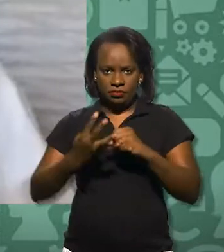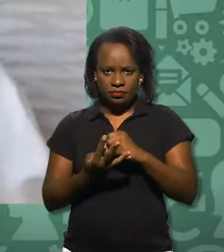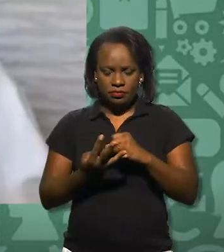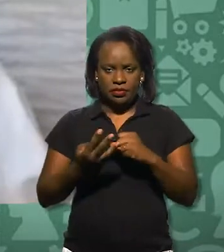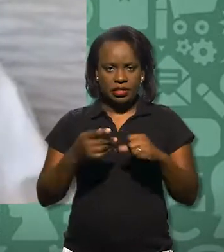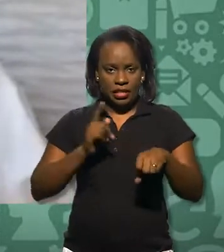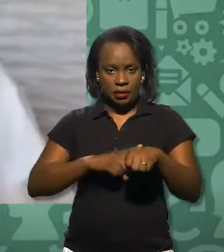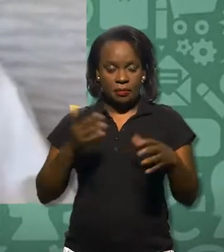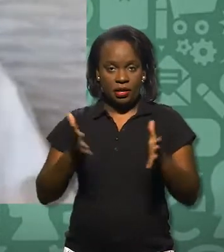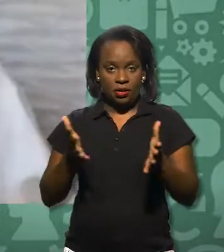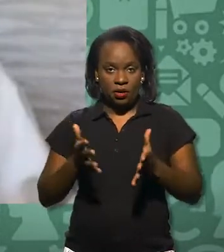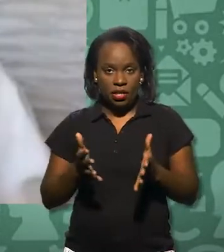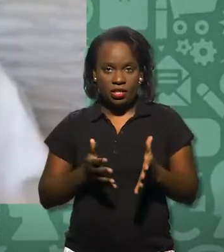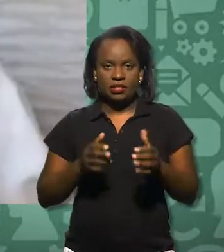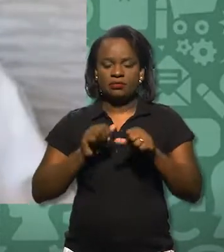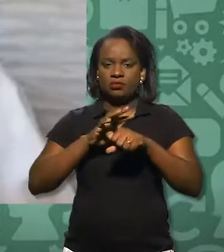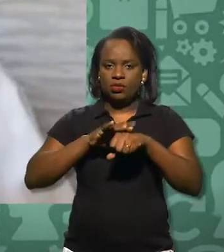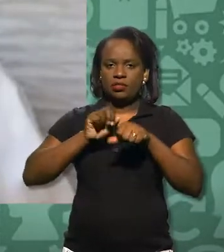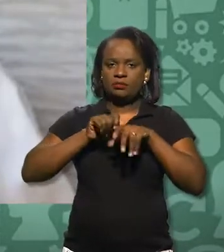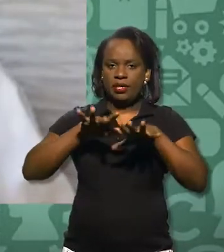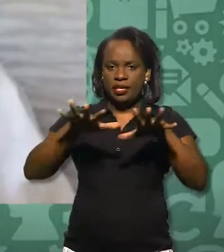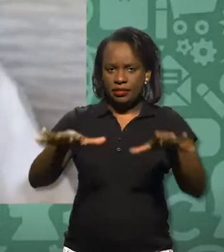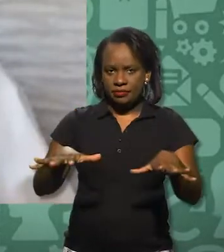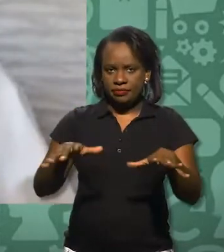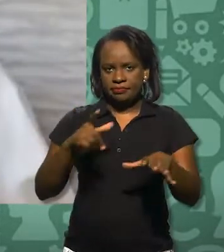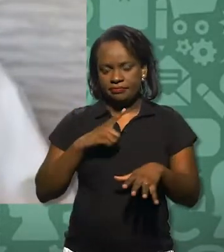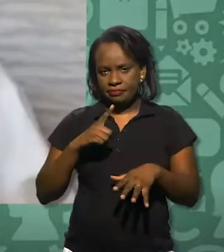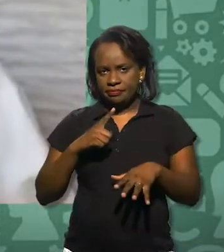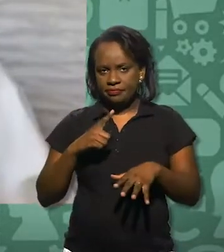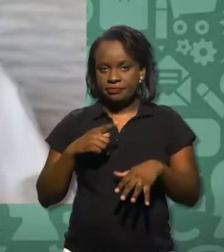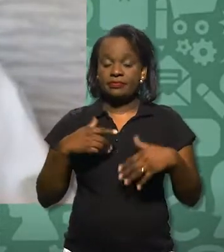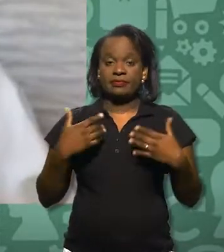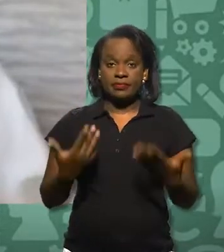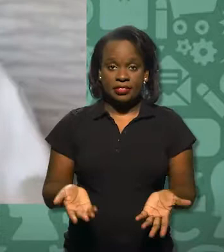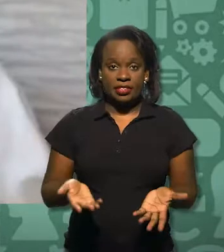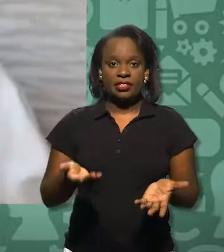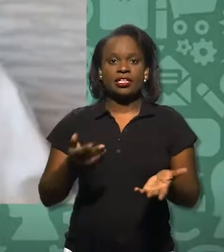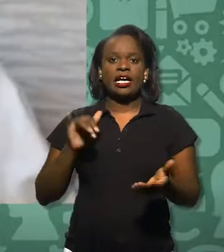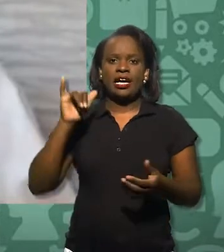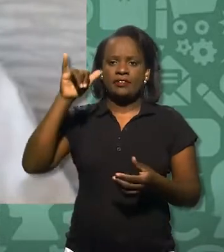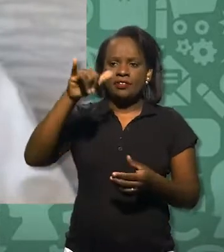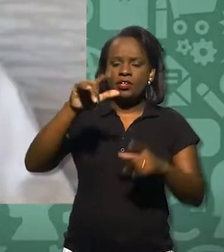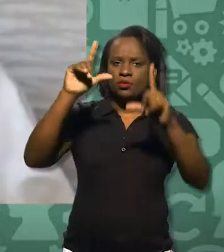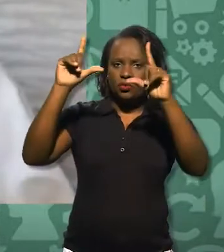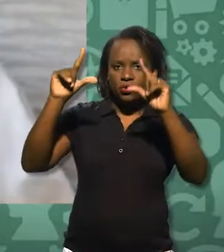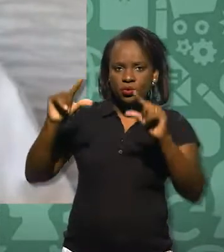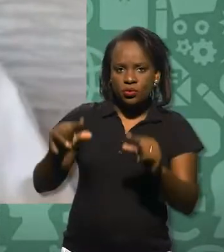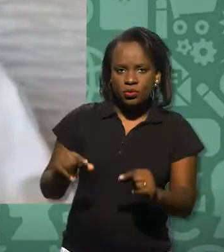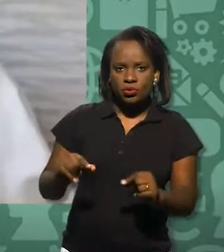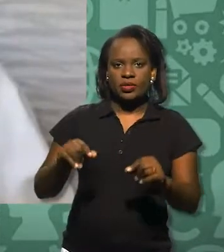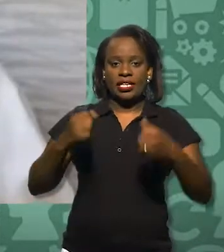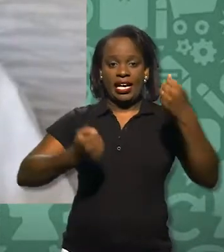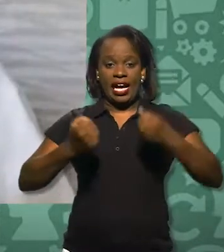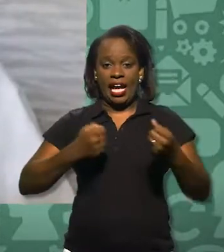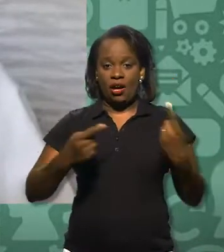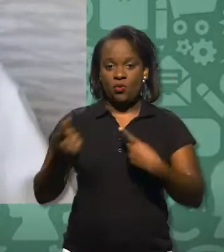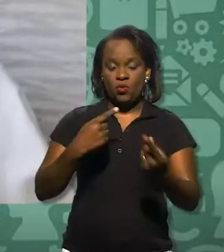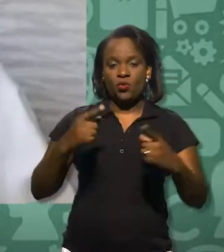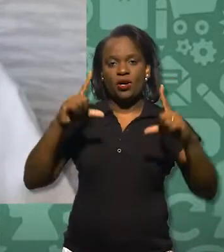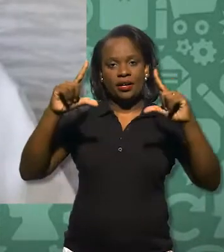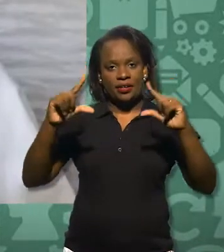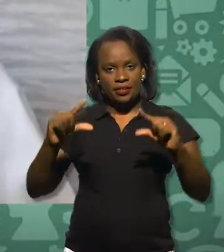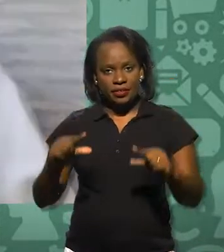pela Covid-19 nesse período de pandemia da Covid-19? Pois é, menos aviões no céu, menos